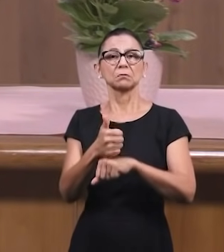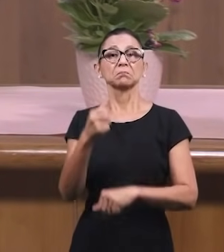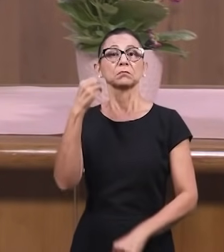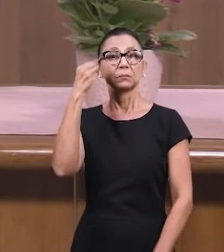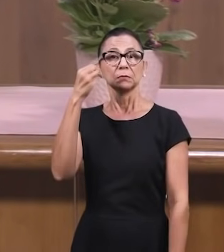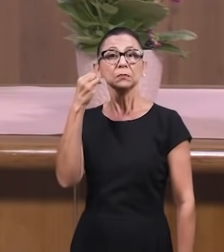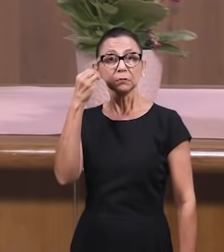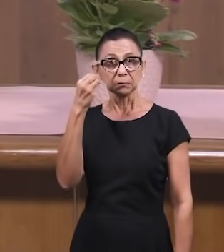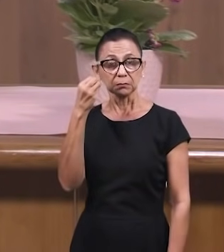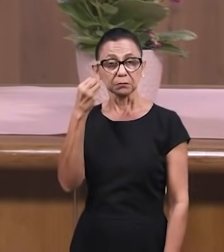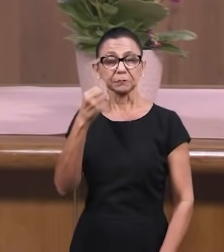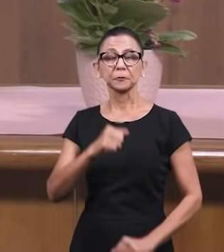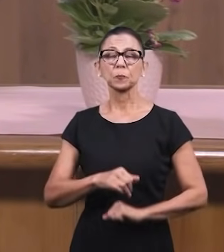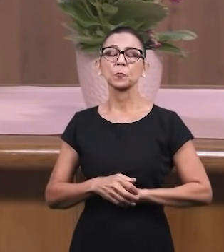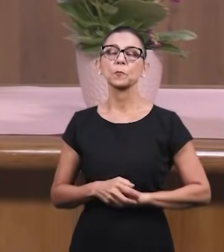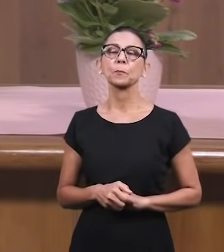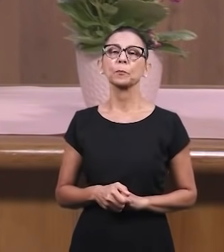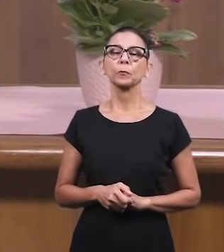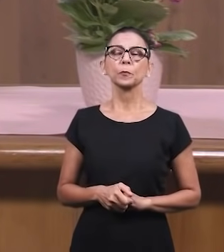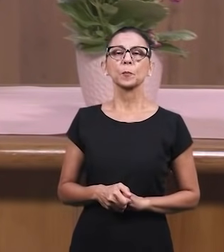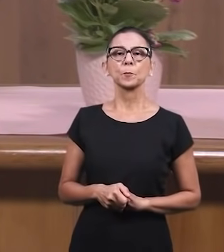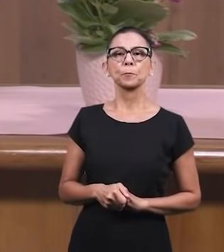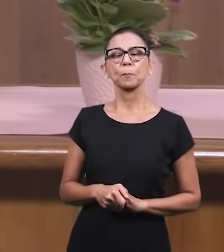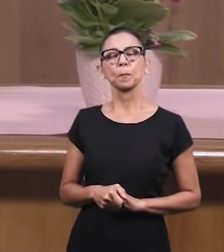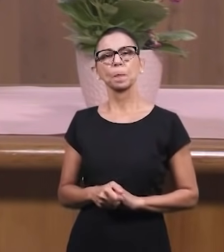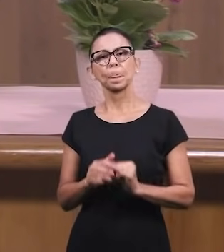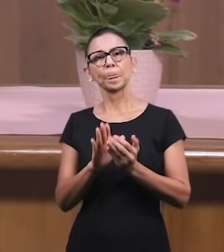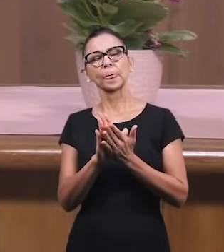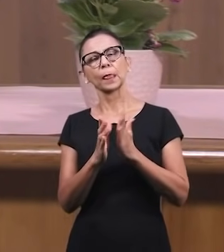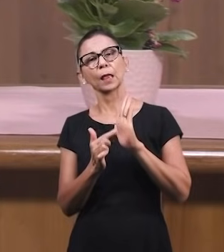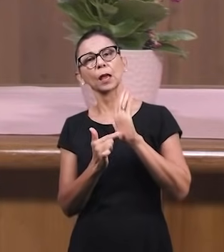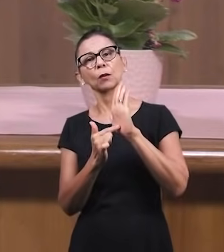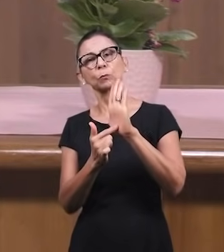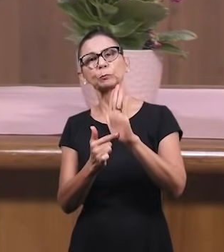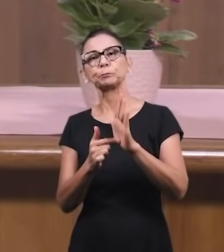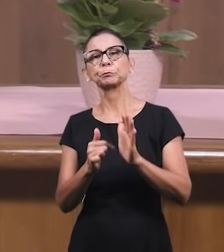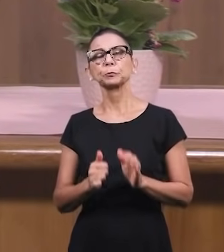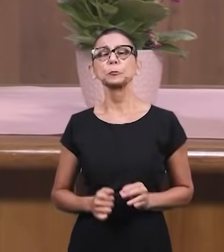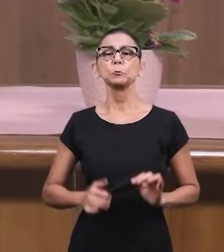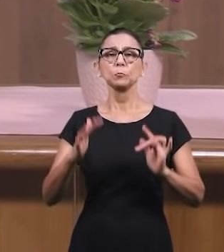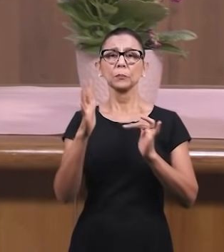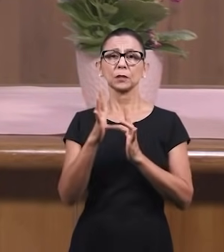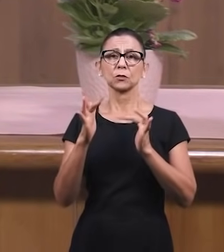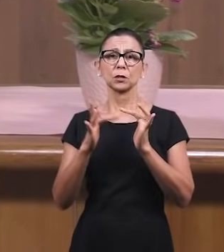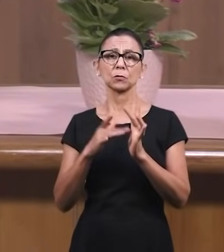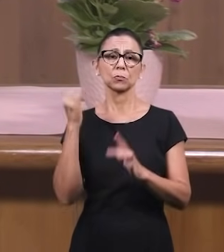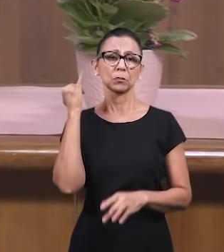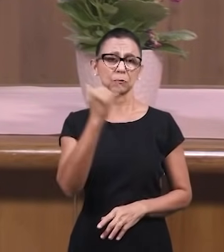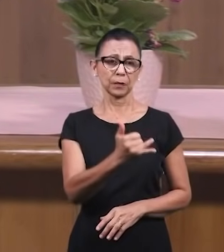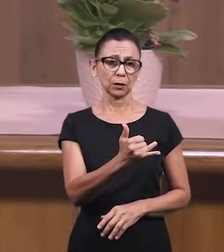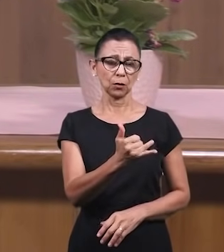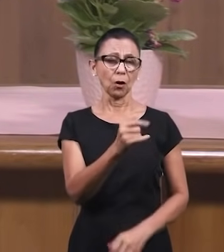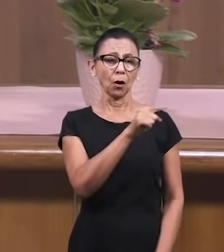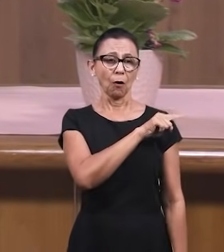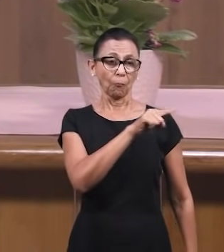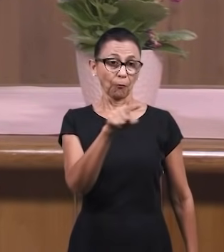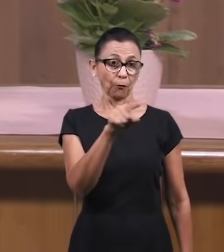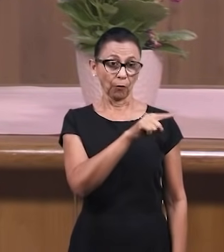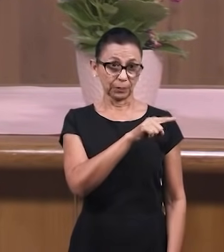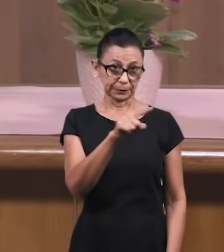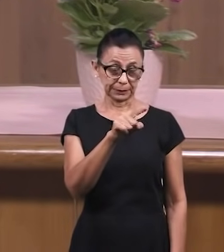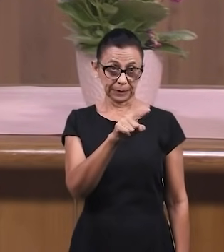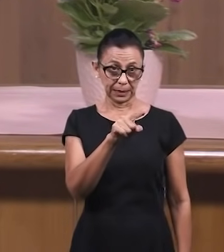naquele lugar. E a Bíblia diz que Jesus determinou-lhes, deu-lhes ordem,